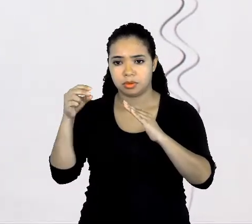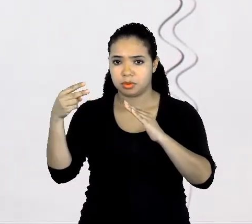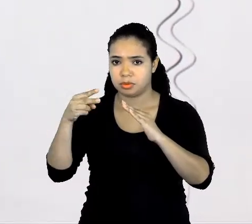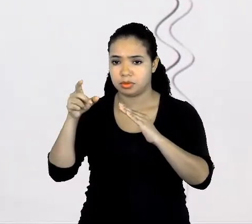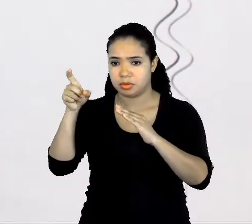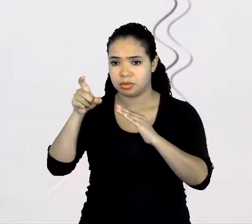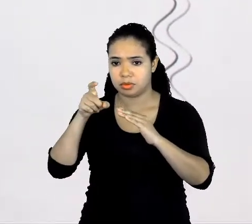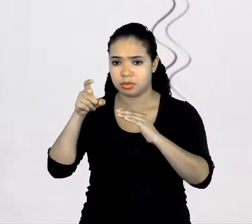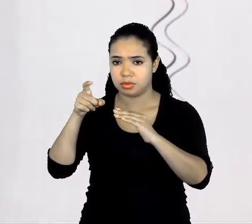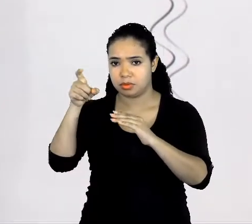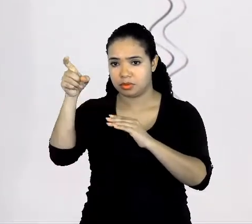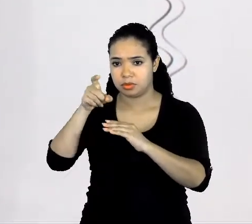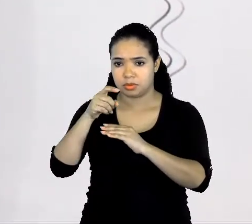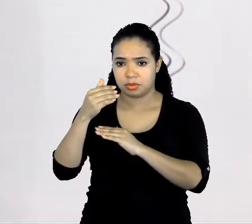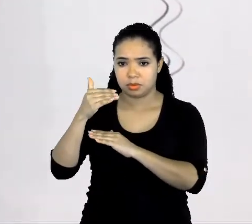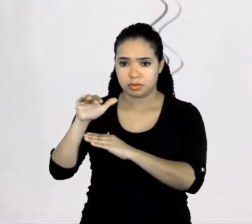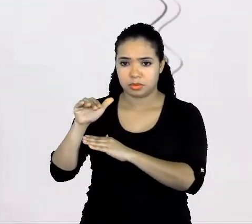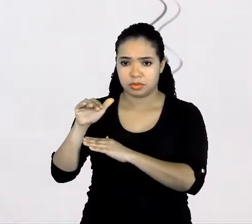sobre a hipotenusa.